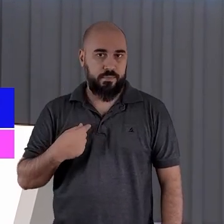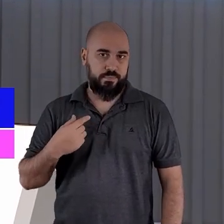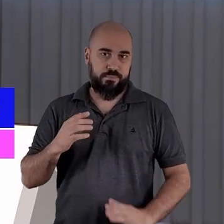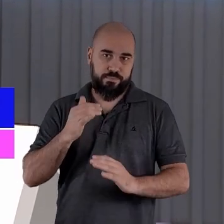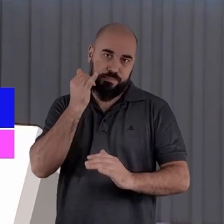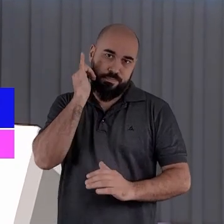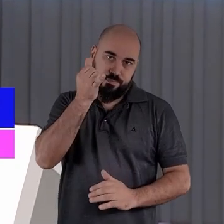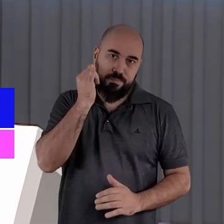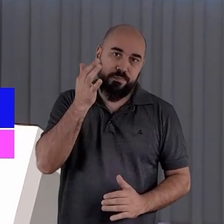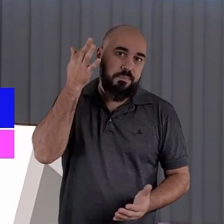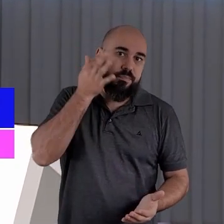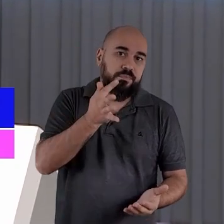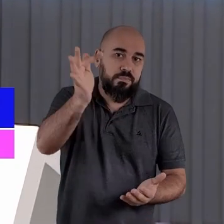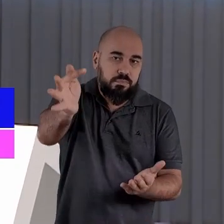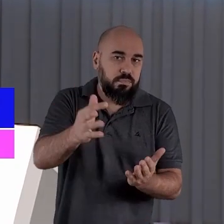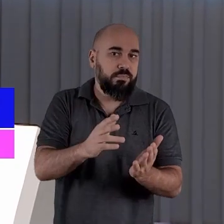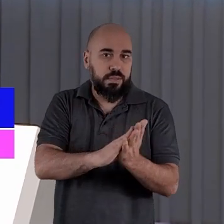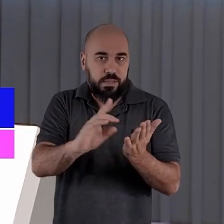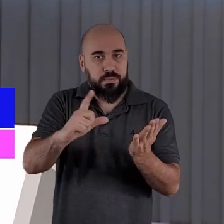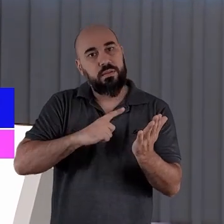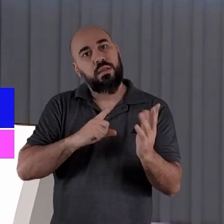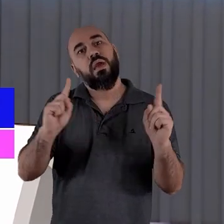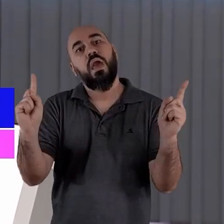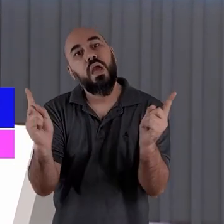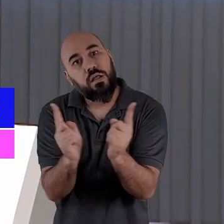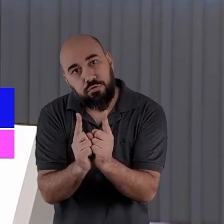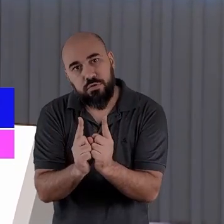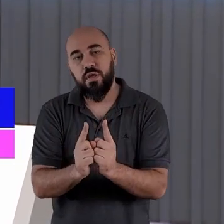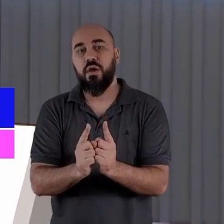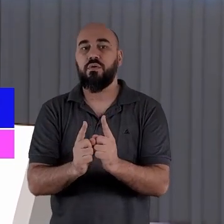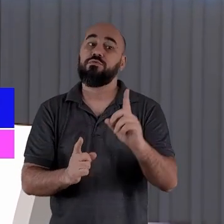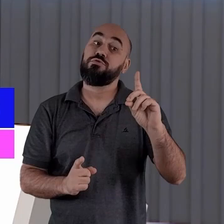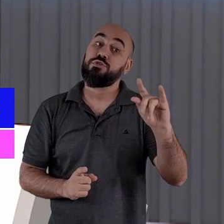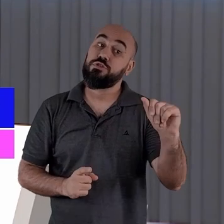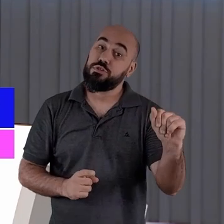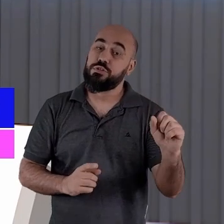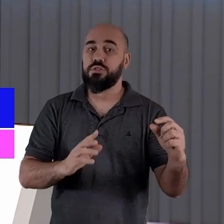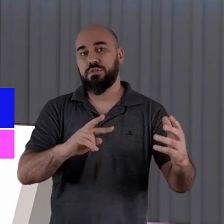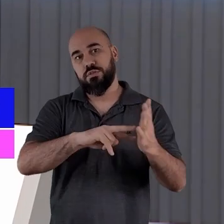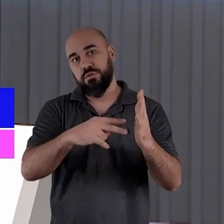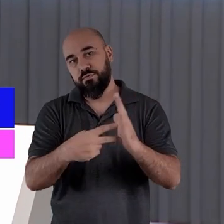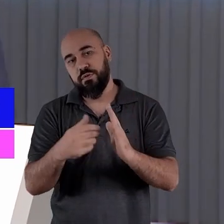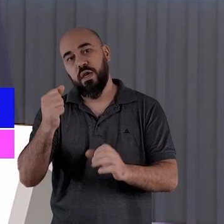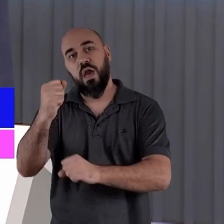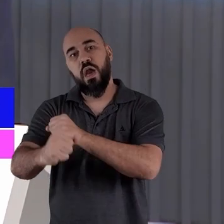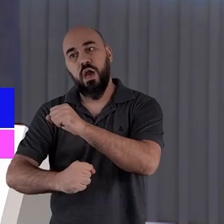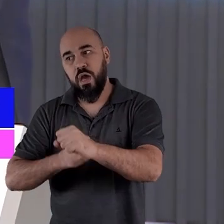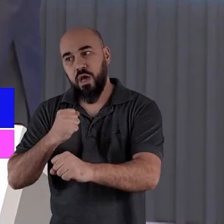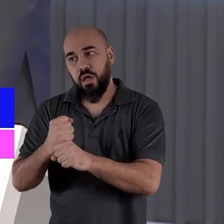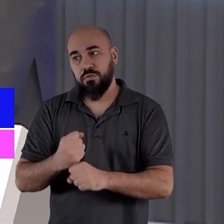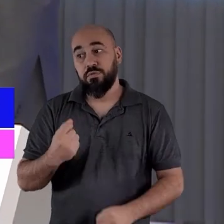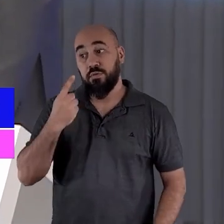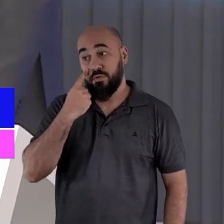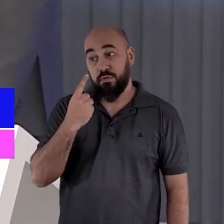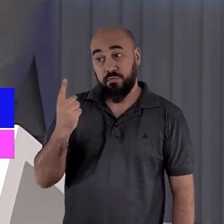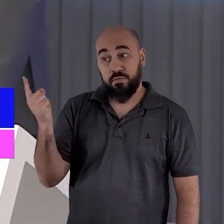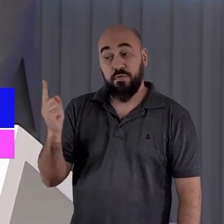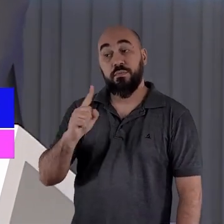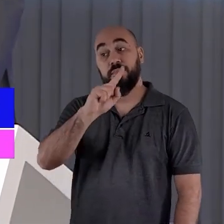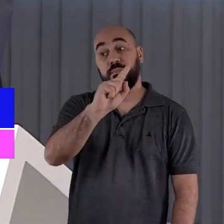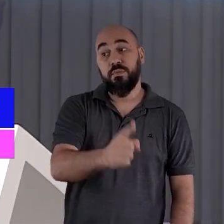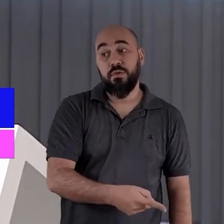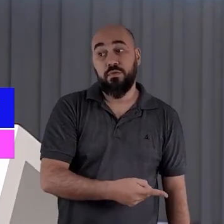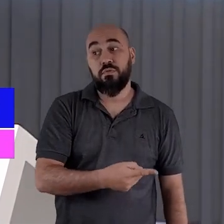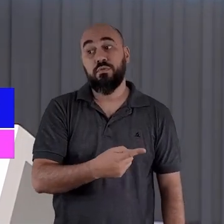bíblica, existe uma redução. Então, os dias equivalem a anos. Estamos tratando aqui de